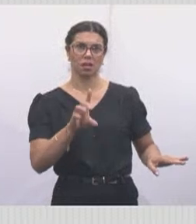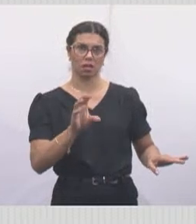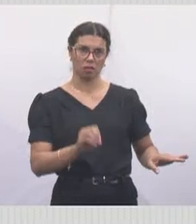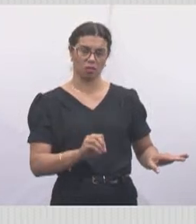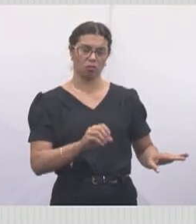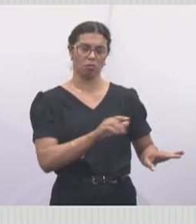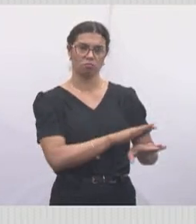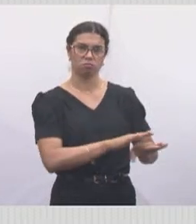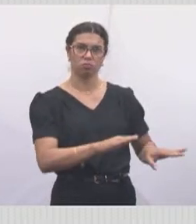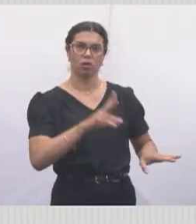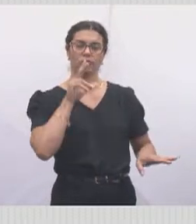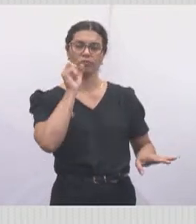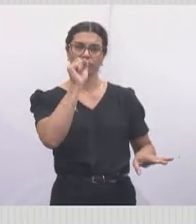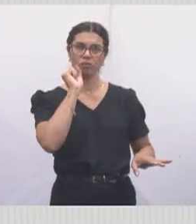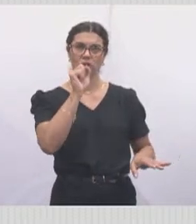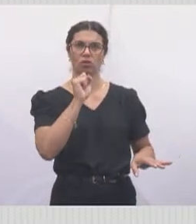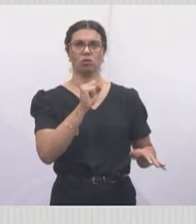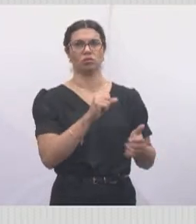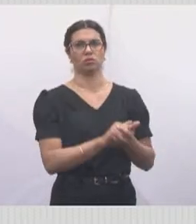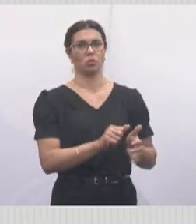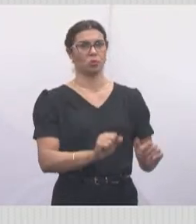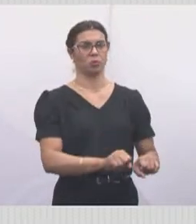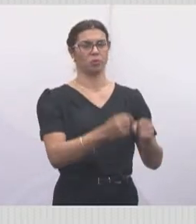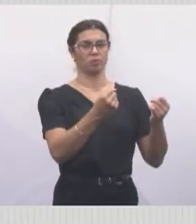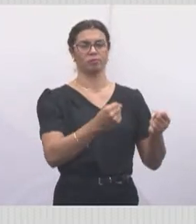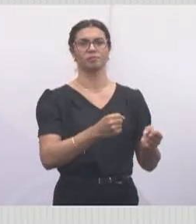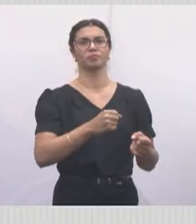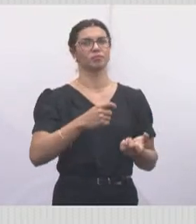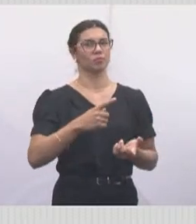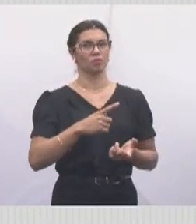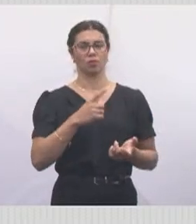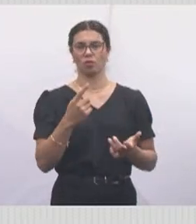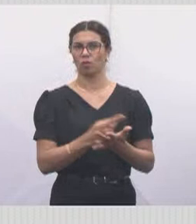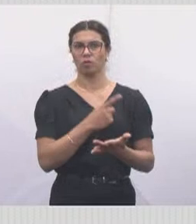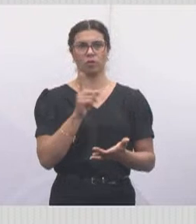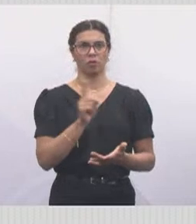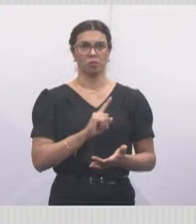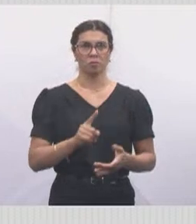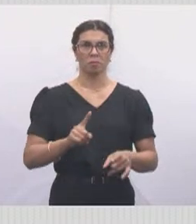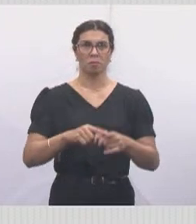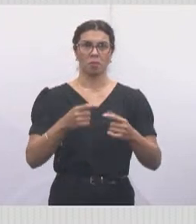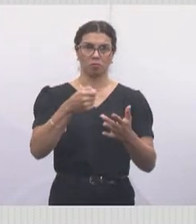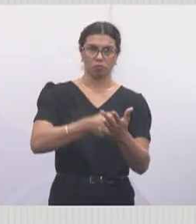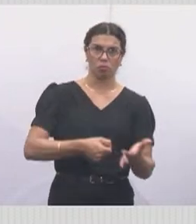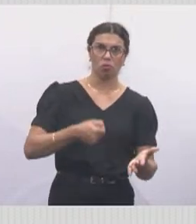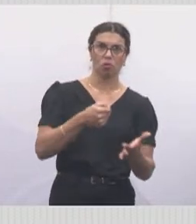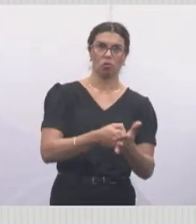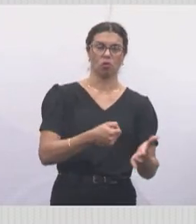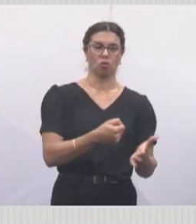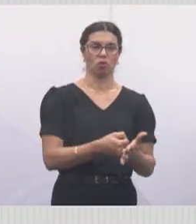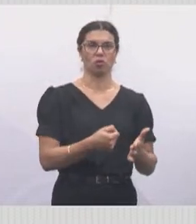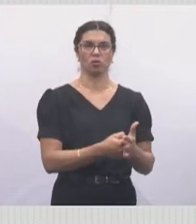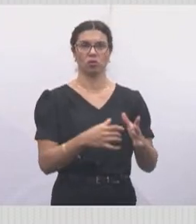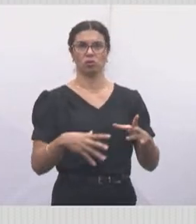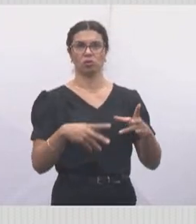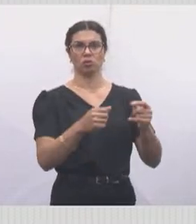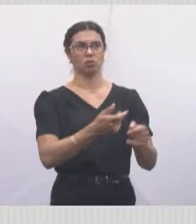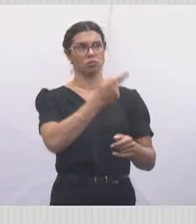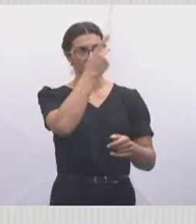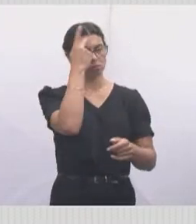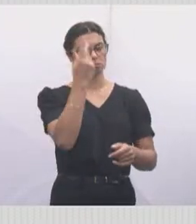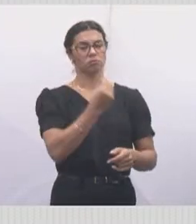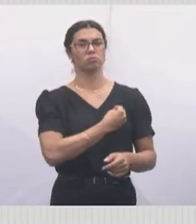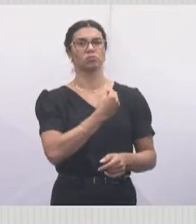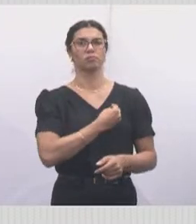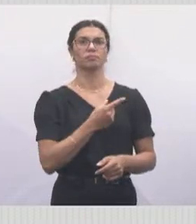ficou muito boa, né? E a gente tem que aqui que agradecer mesmo, né? Foi muita luta dos moradores, muita cobrança, e está